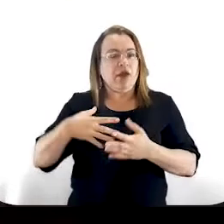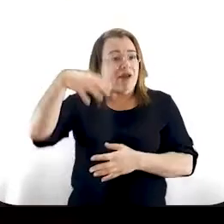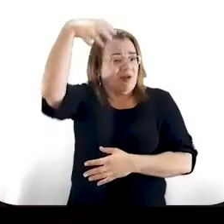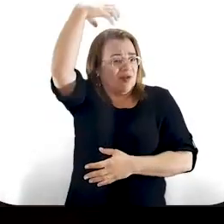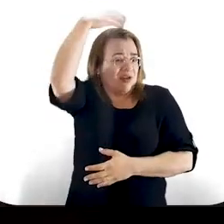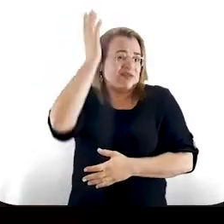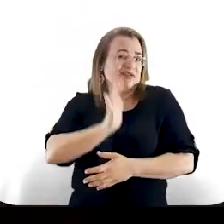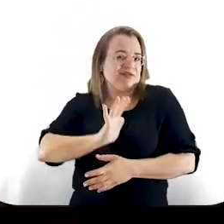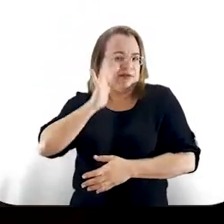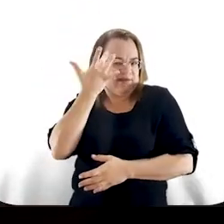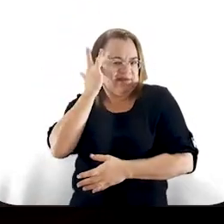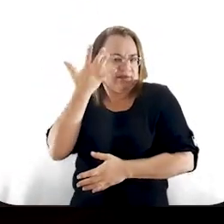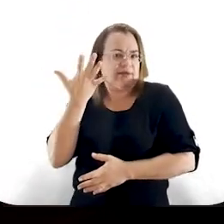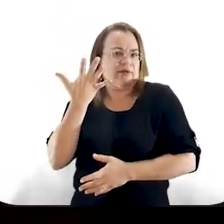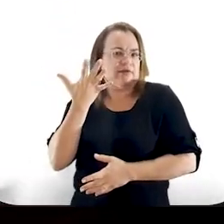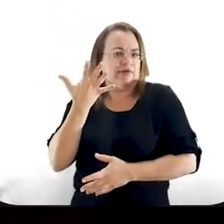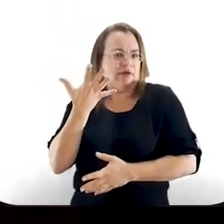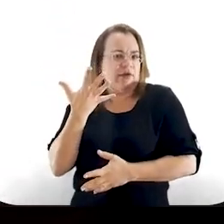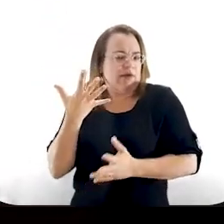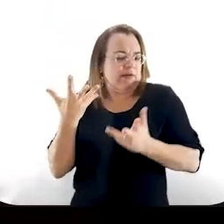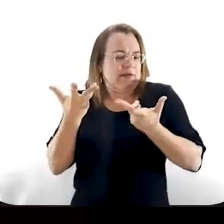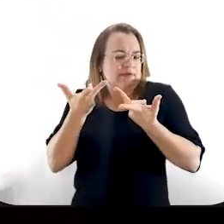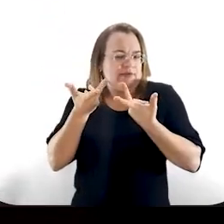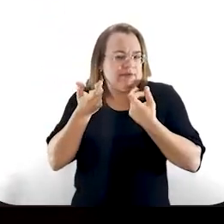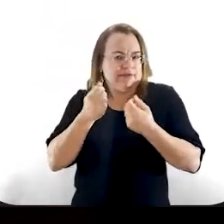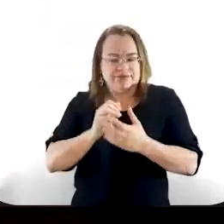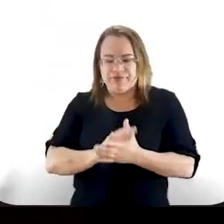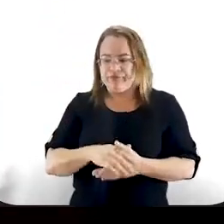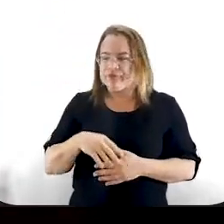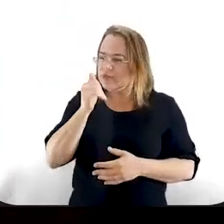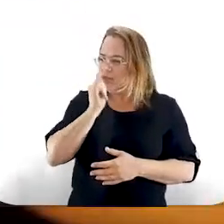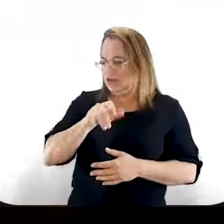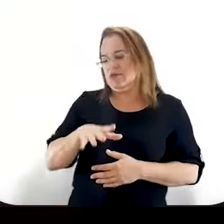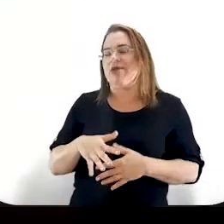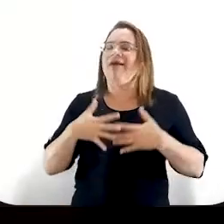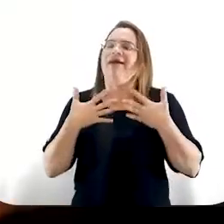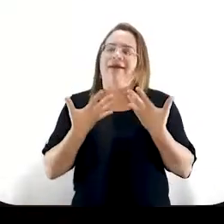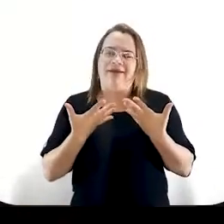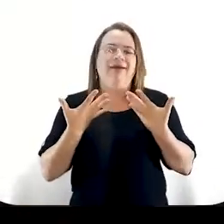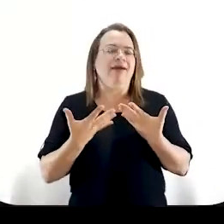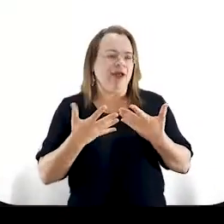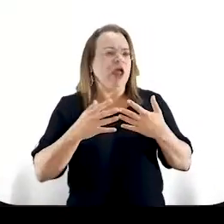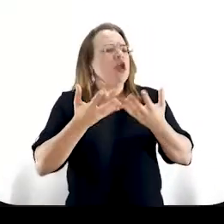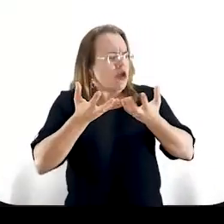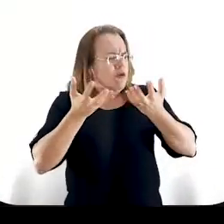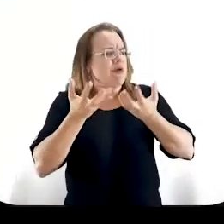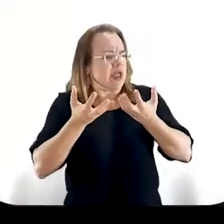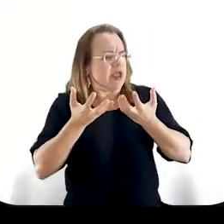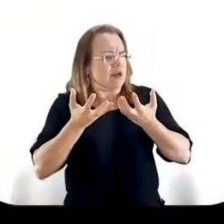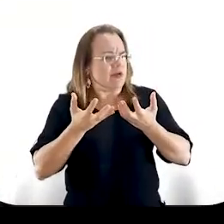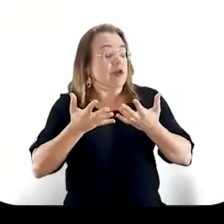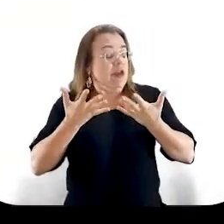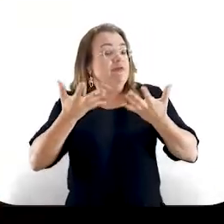por demais majestoso. Ele logo então disse: claro, eu quero